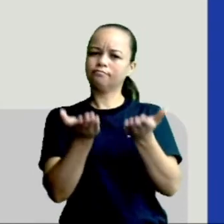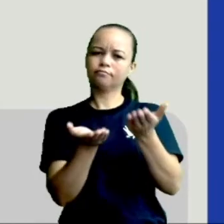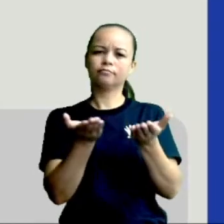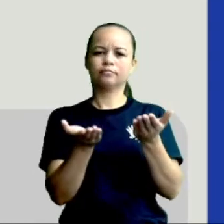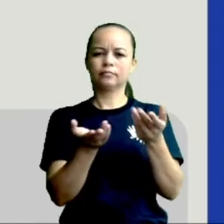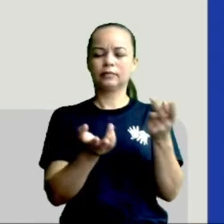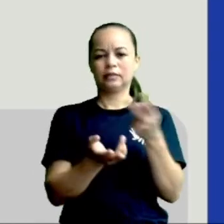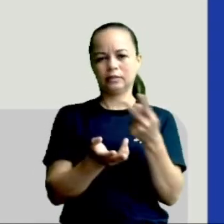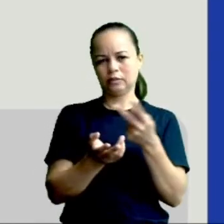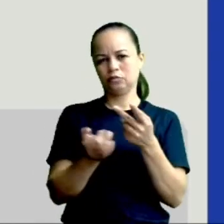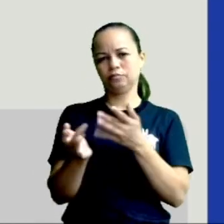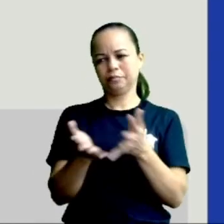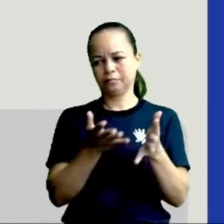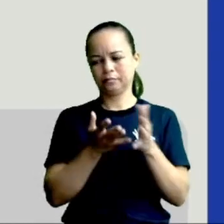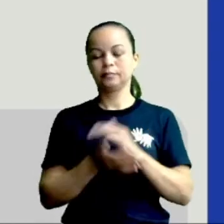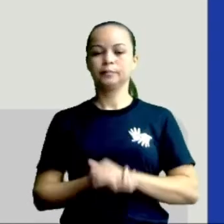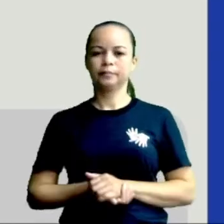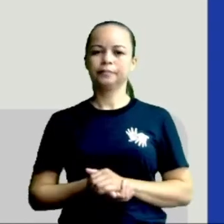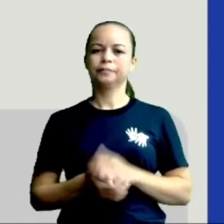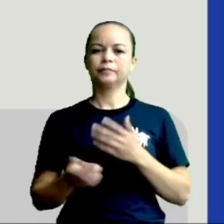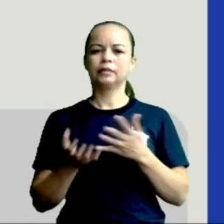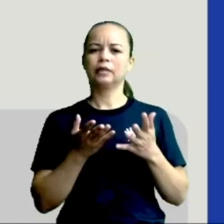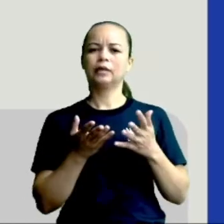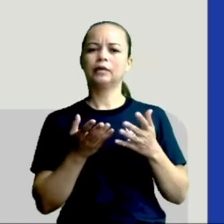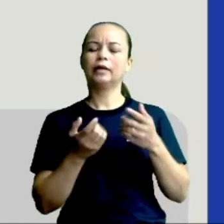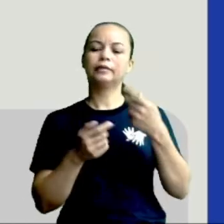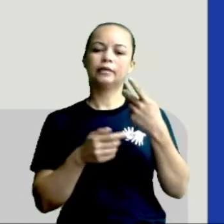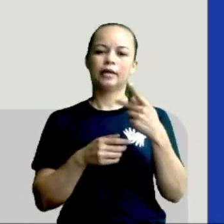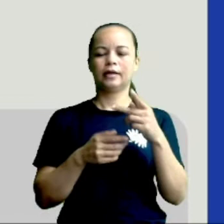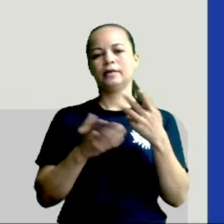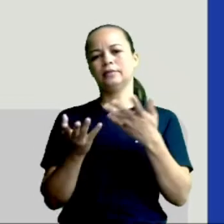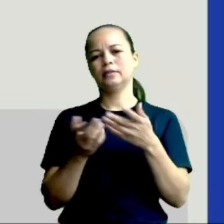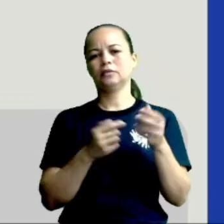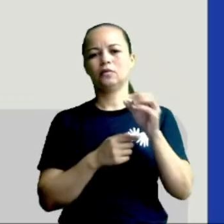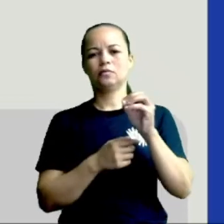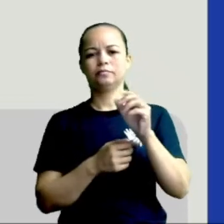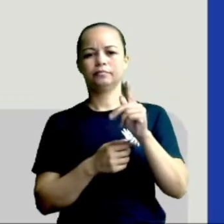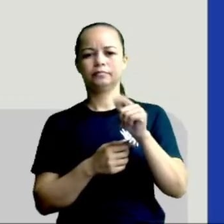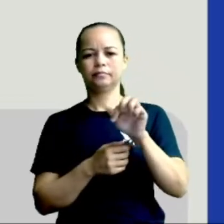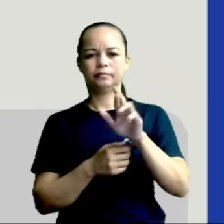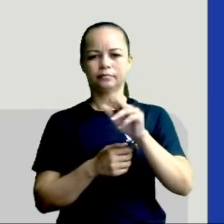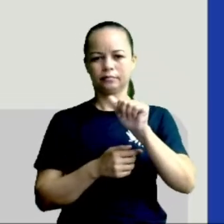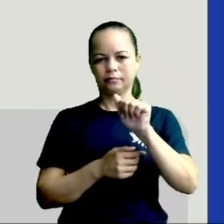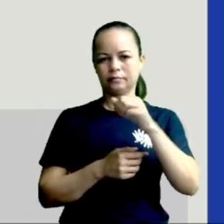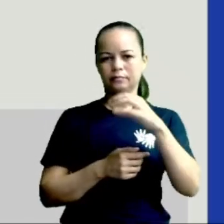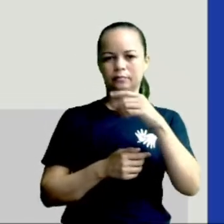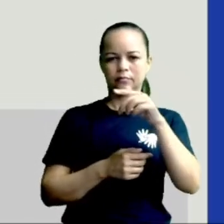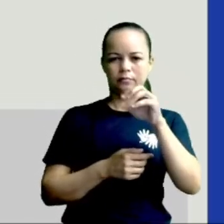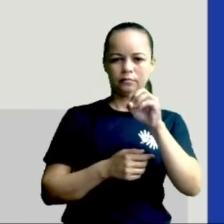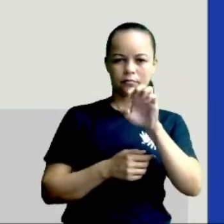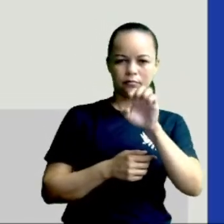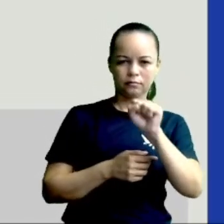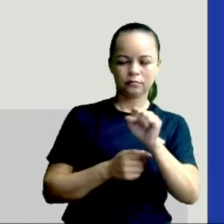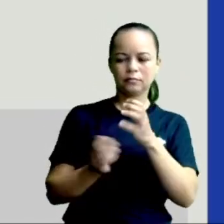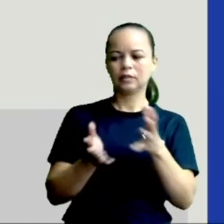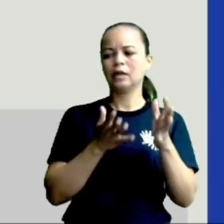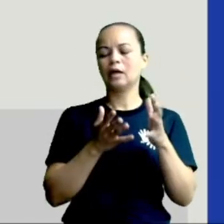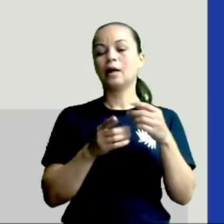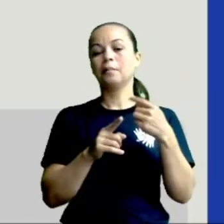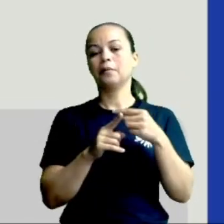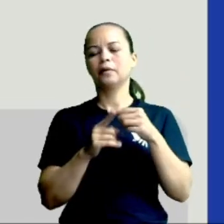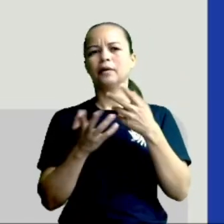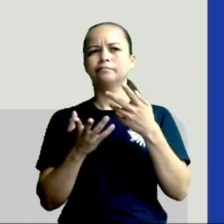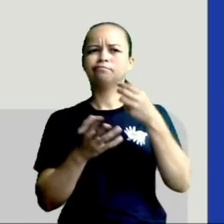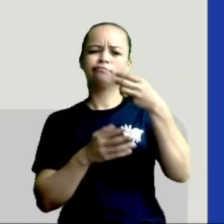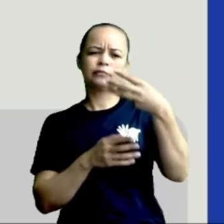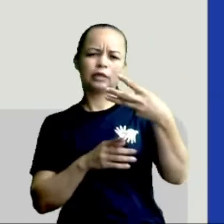entre essas expressões tá entre essas operações então três mais cinco tá E porque